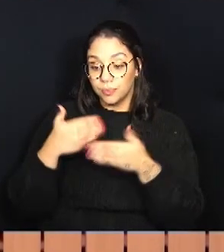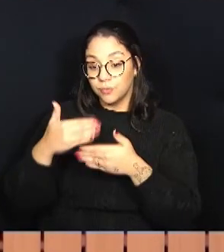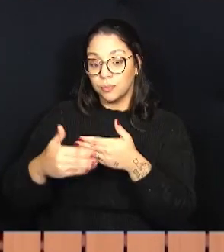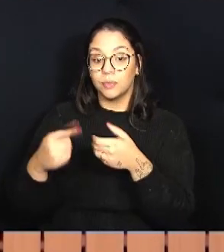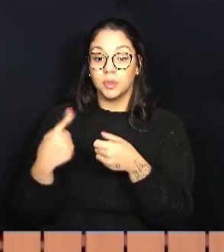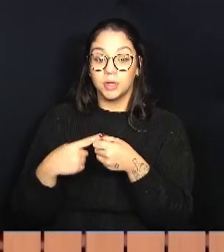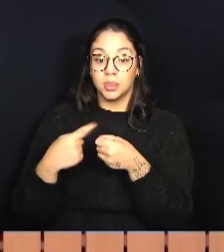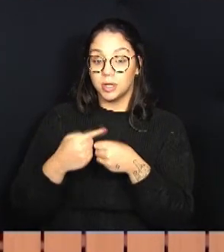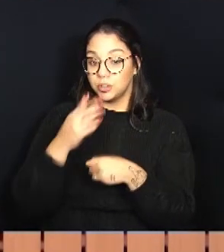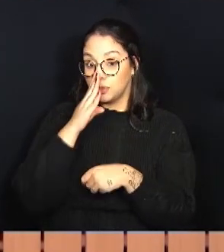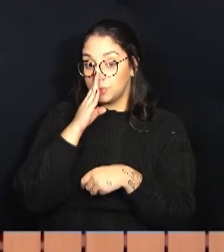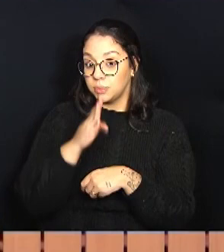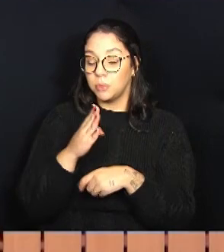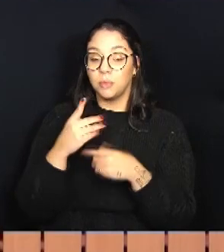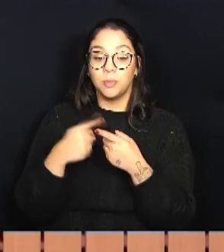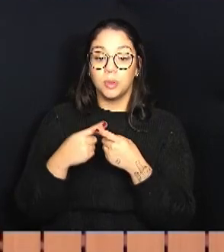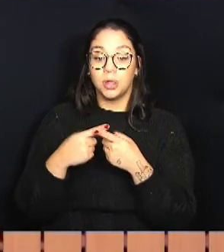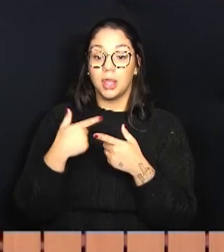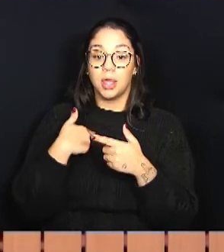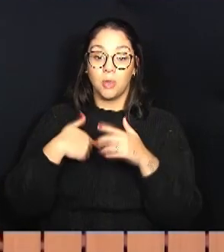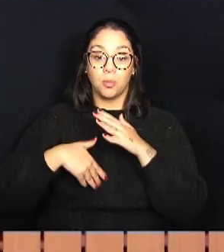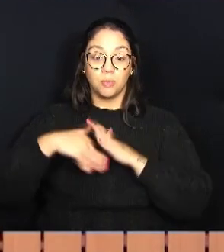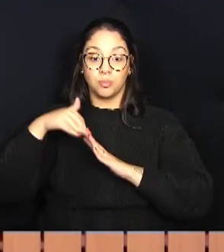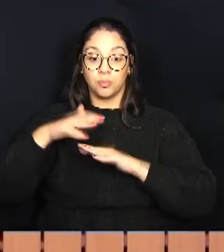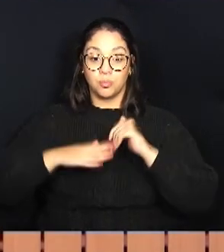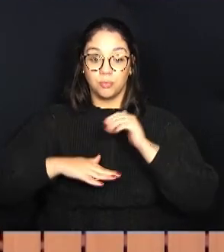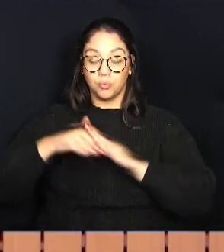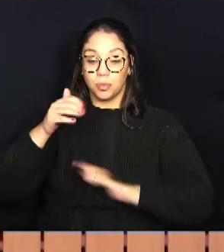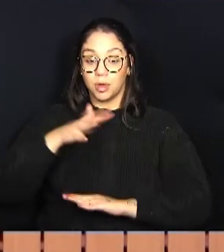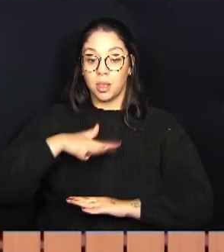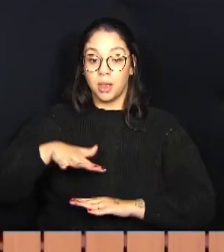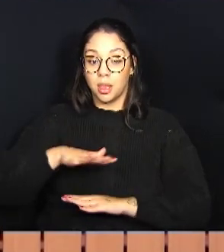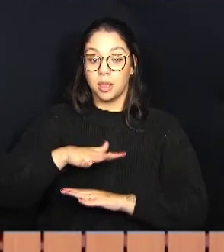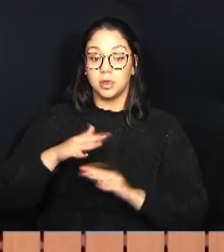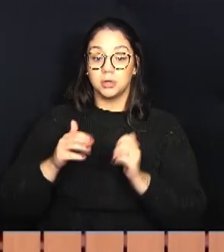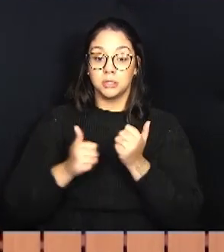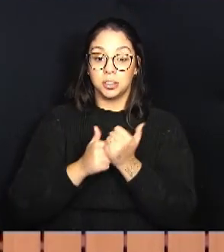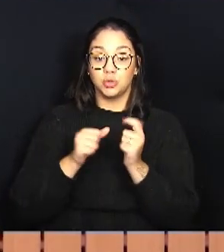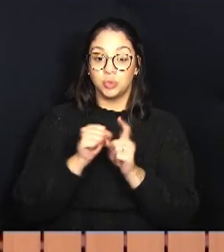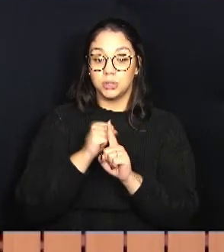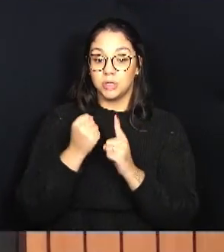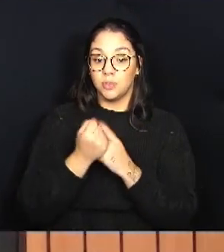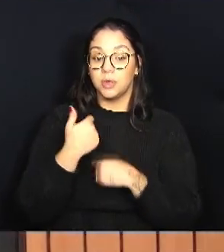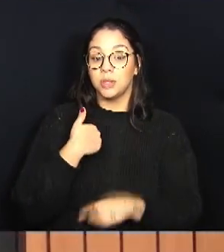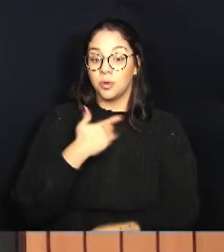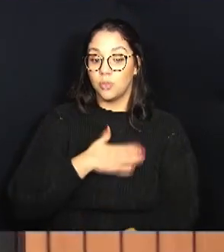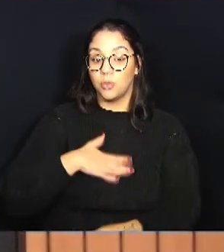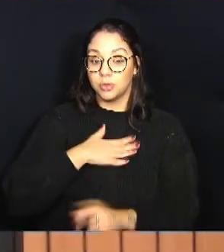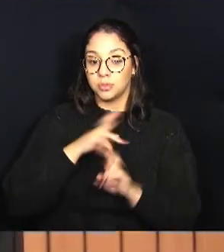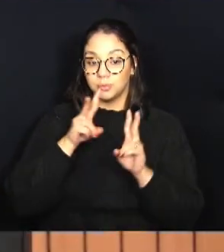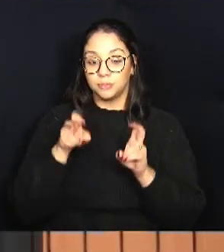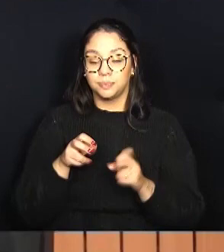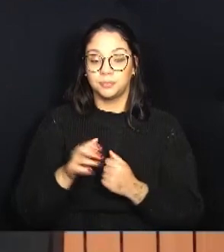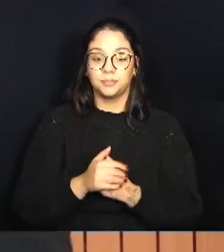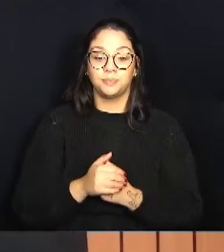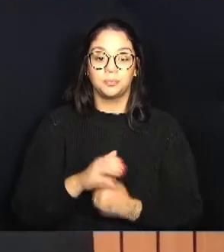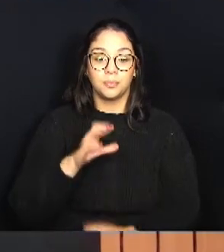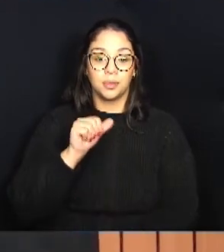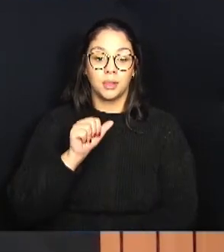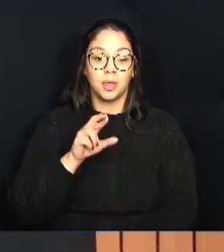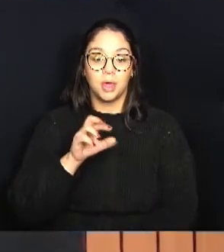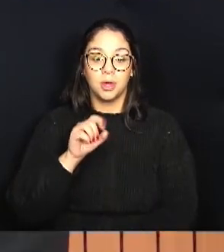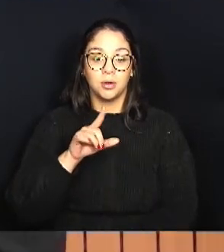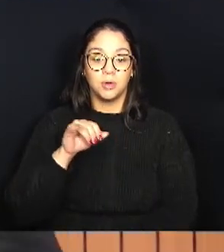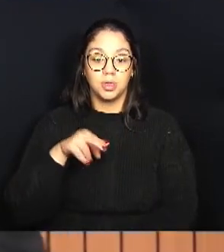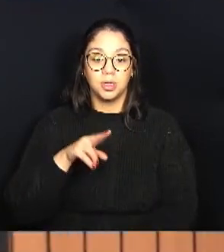cidade, principalmente porque eu também atuo muito na área de assistência social e gosto muito desse tema. Caroline Rodrigues,